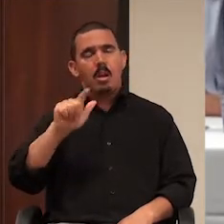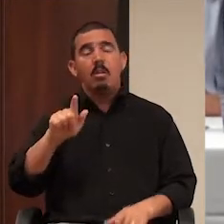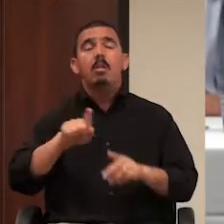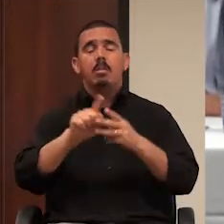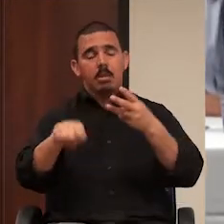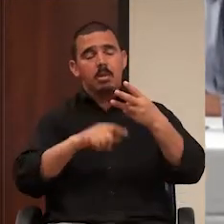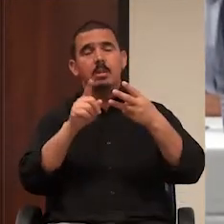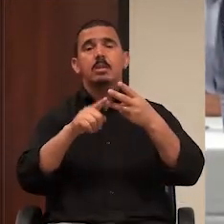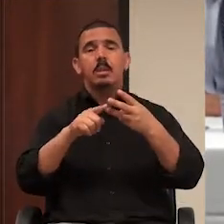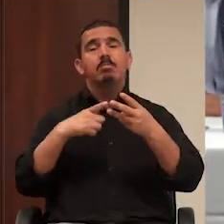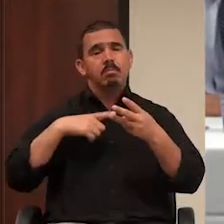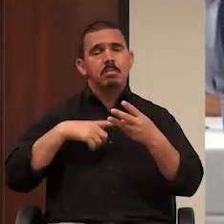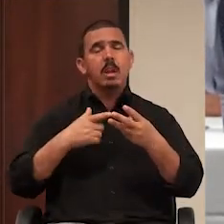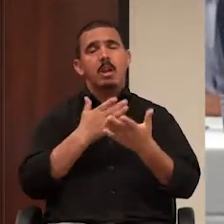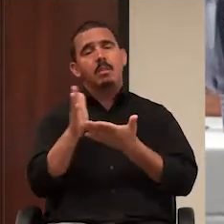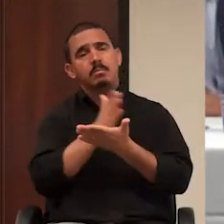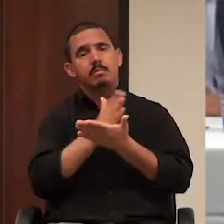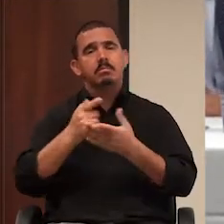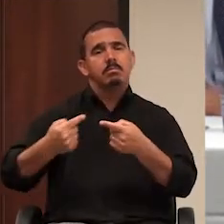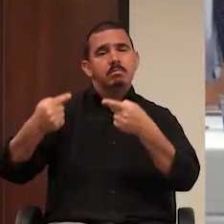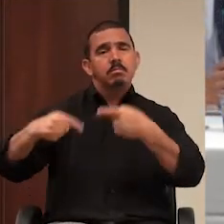desafios e algumas decepções. Né?